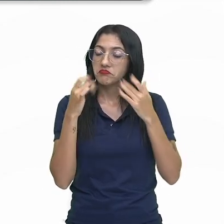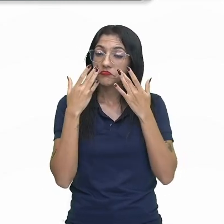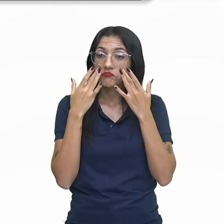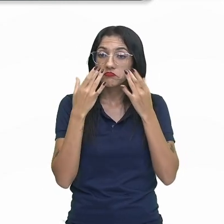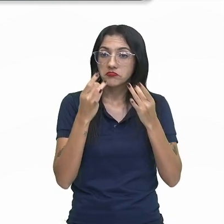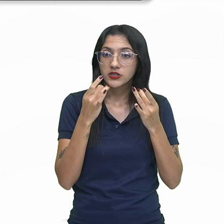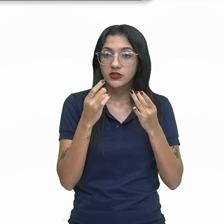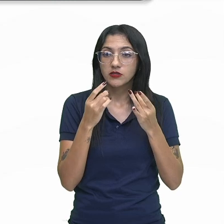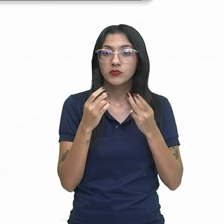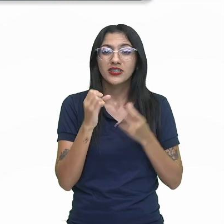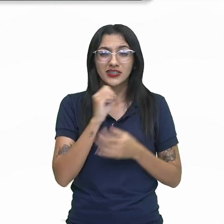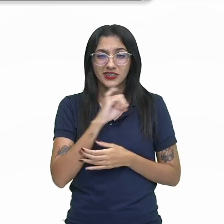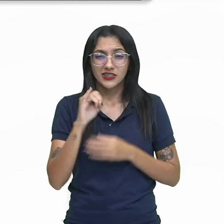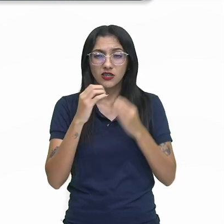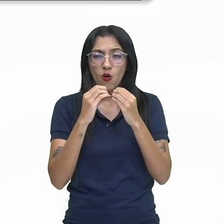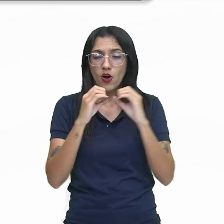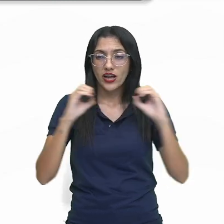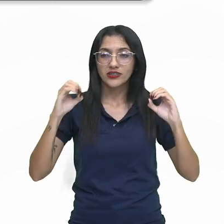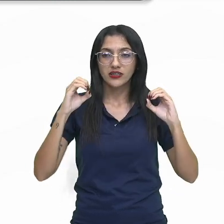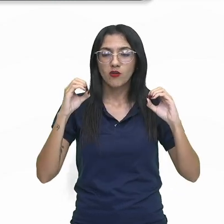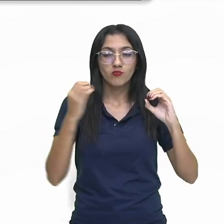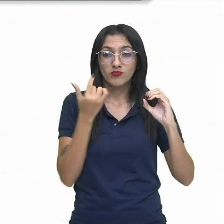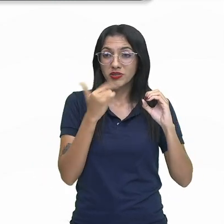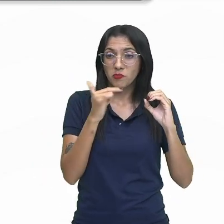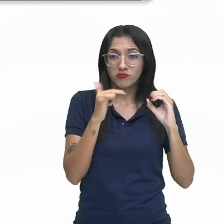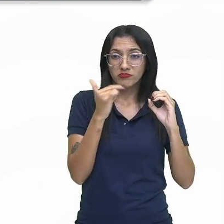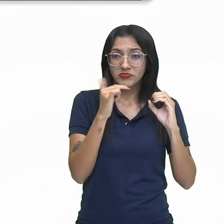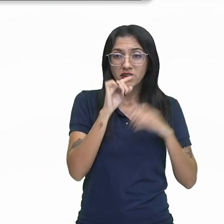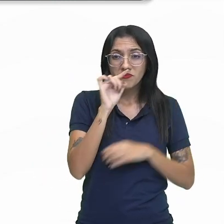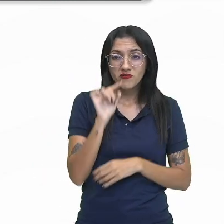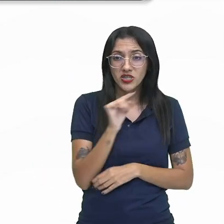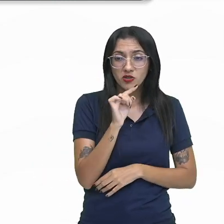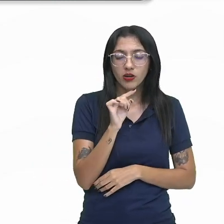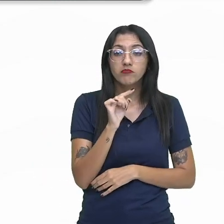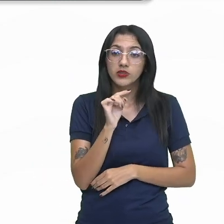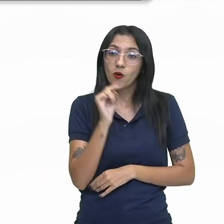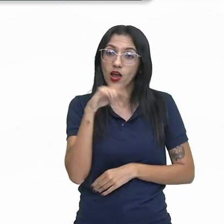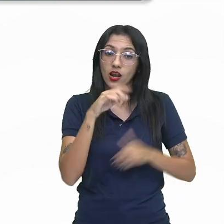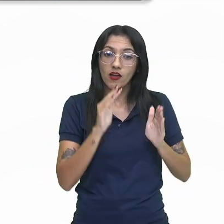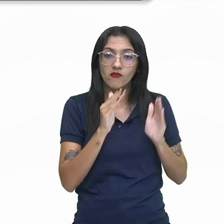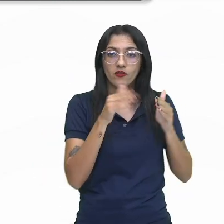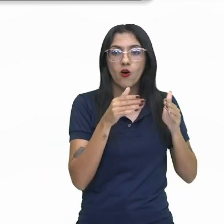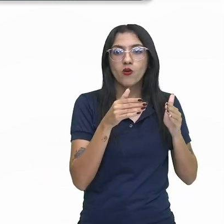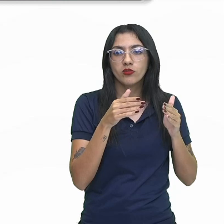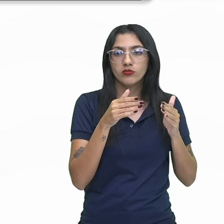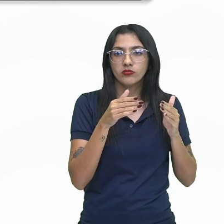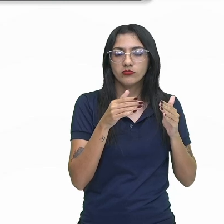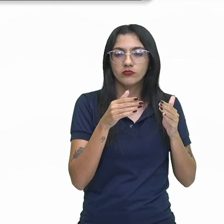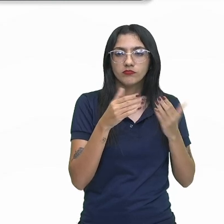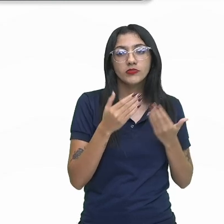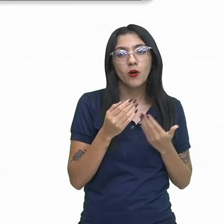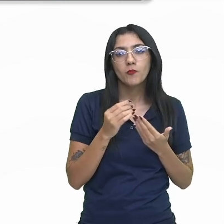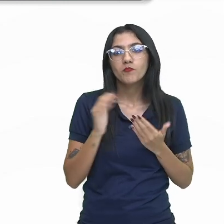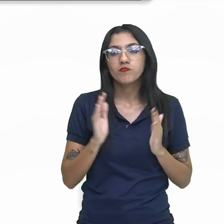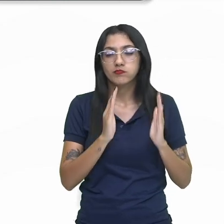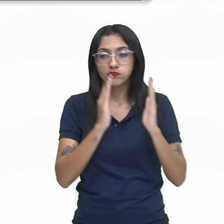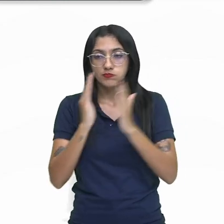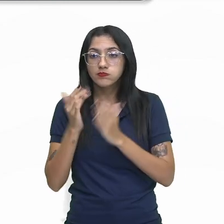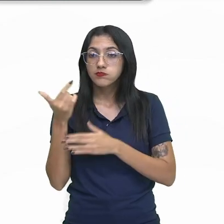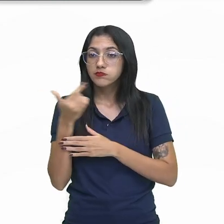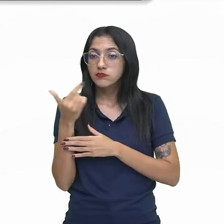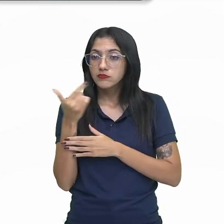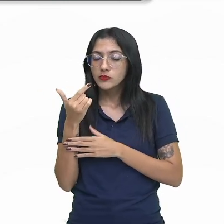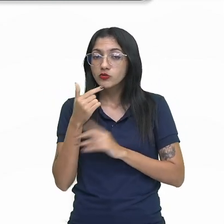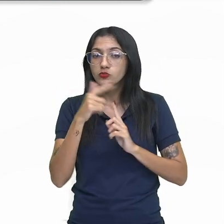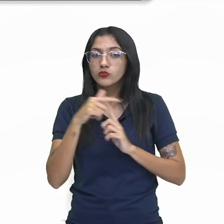da oração, né, do período composto, eu vou ter que colocar uma vírgula no final. Não, terminou a oração, então vai ser ponto, uma vírgula e